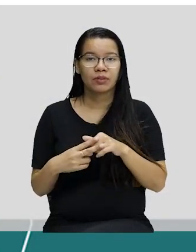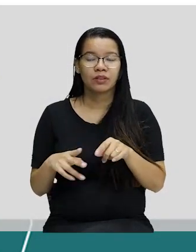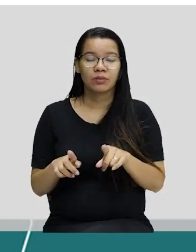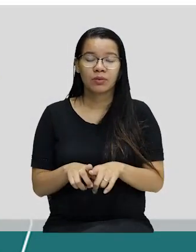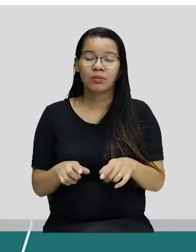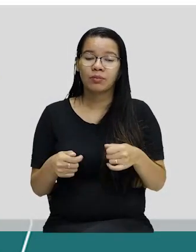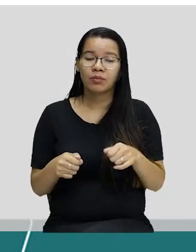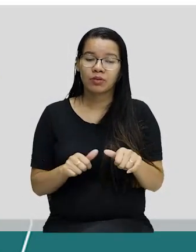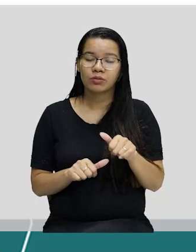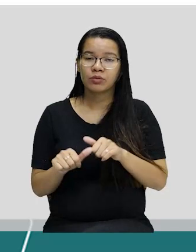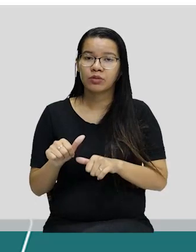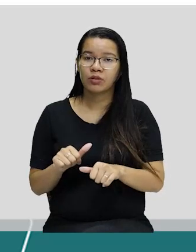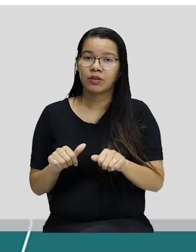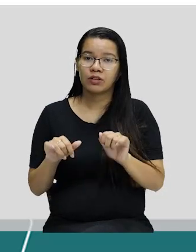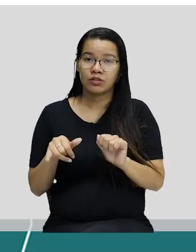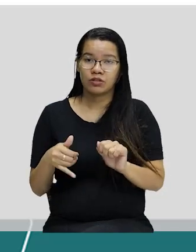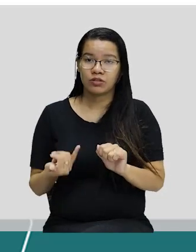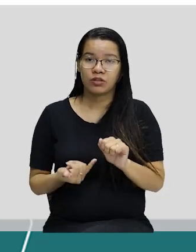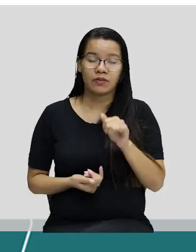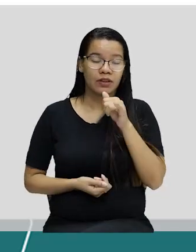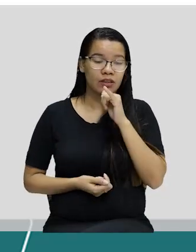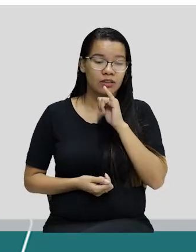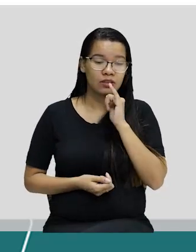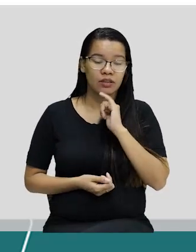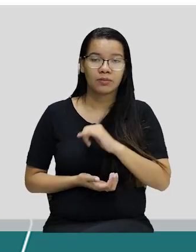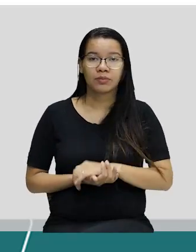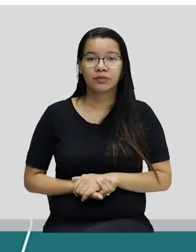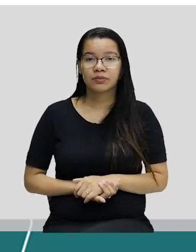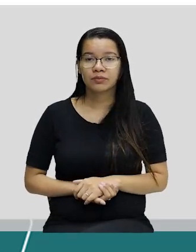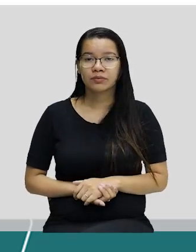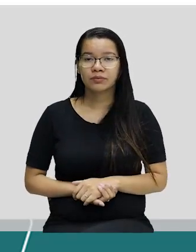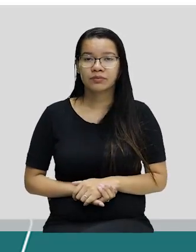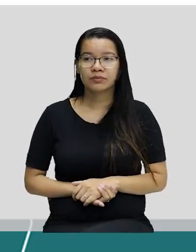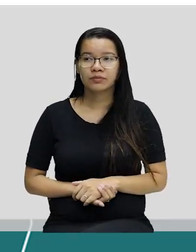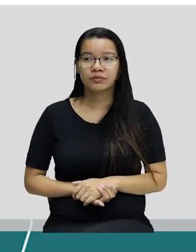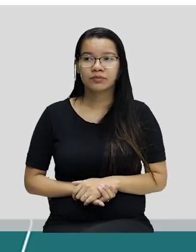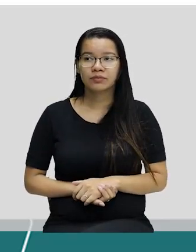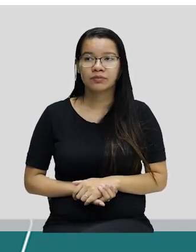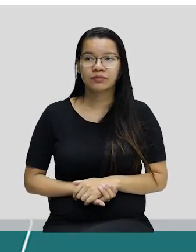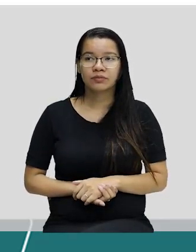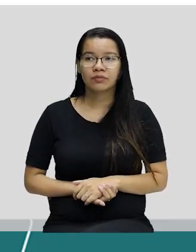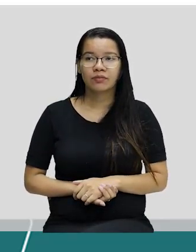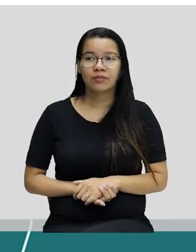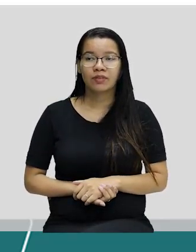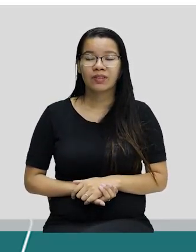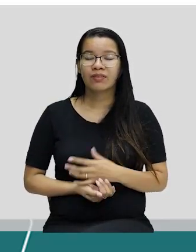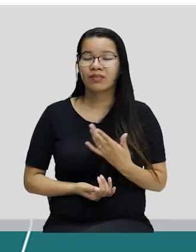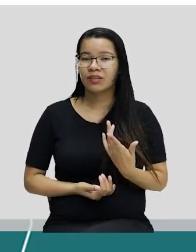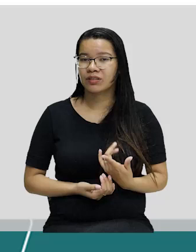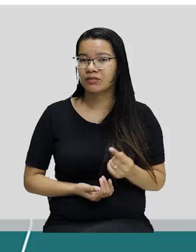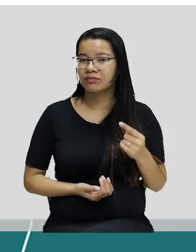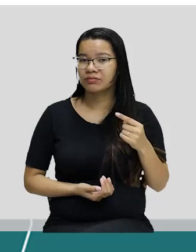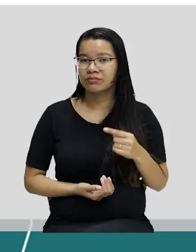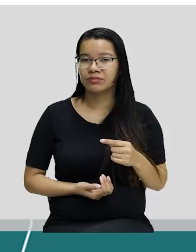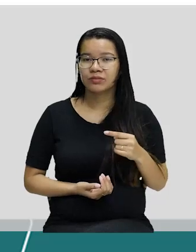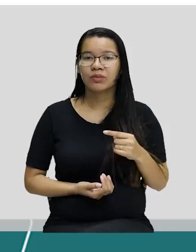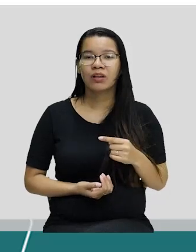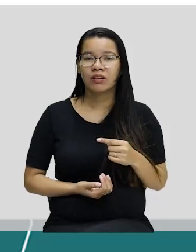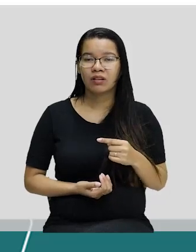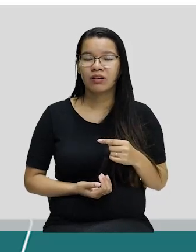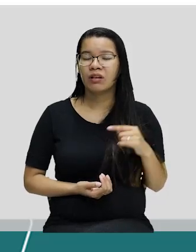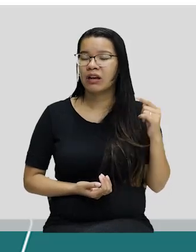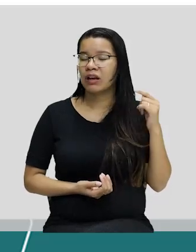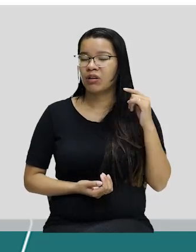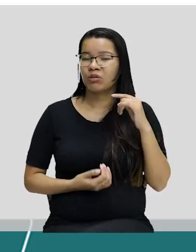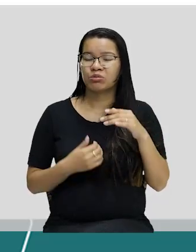modificar o adjetivo, como, por exemplo, it was an extremely bad match. Foi uma partida extremamente